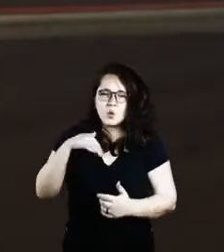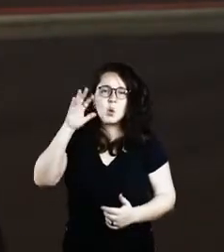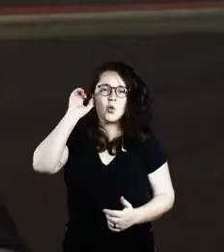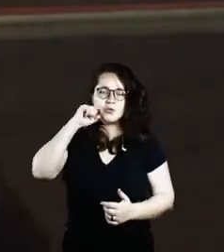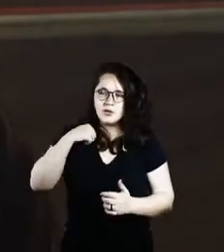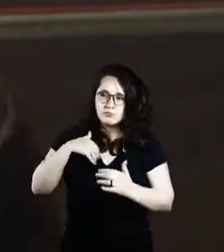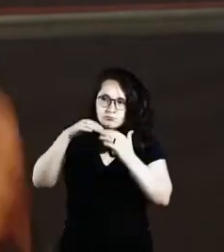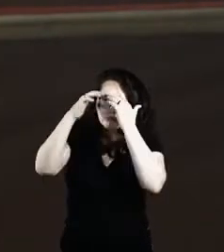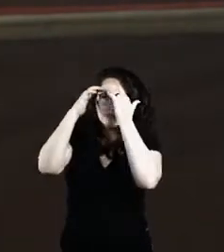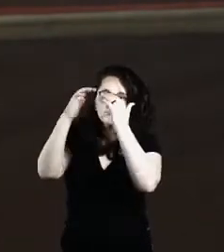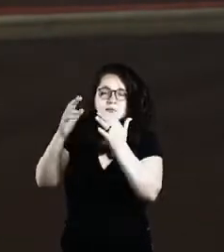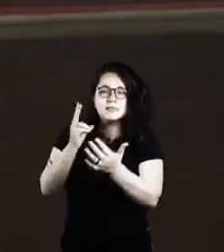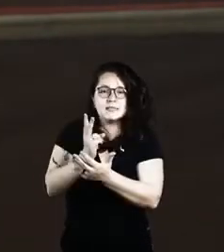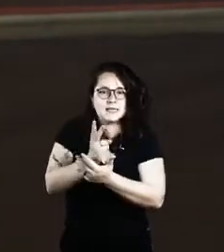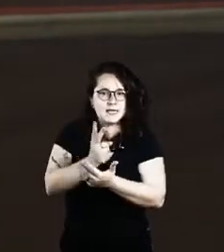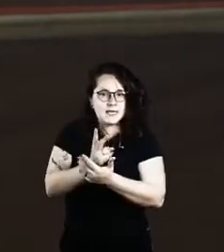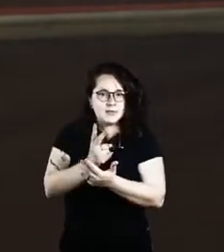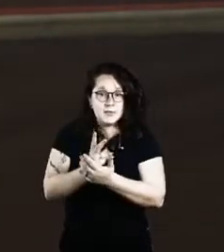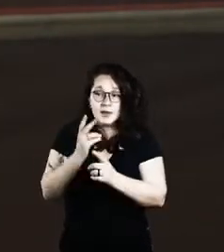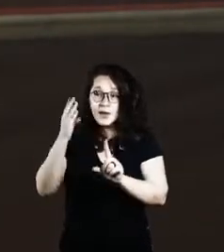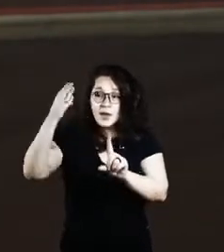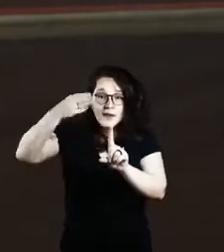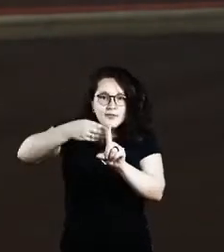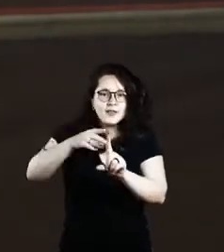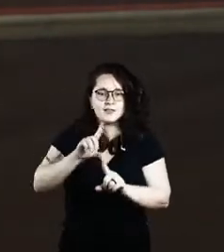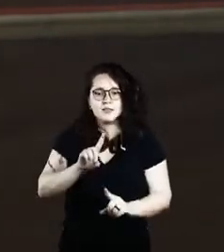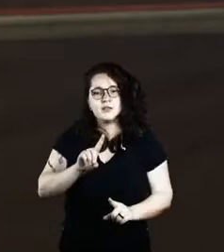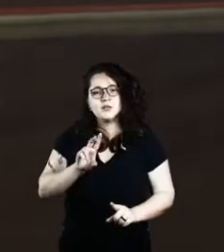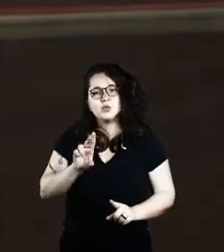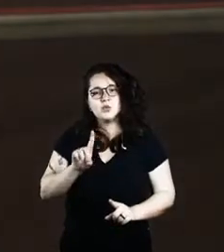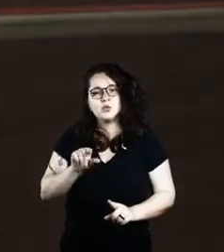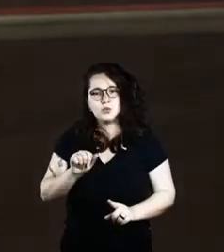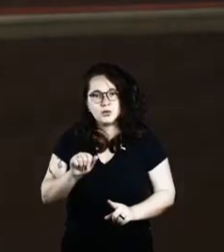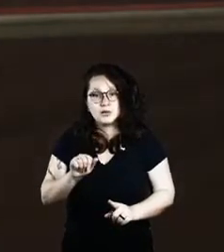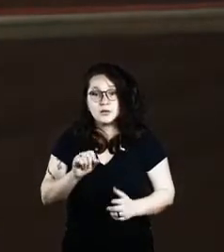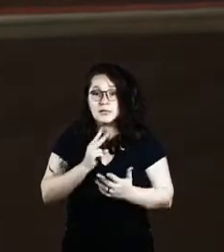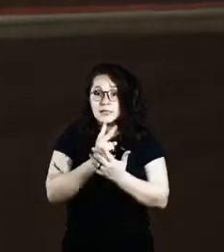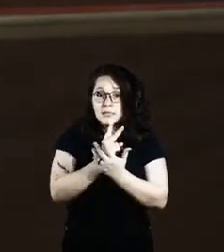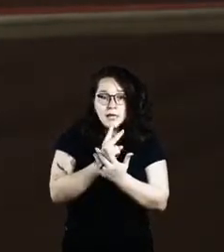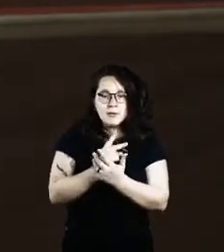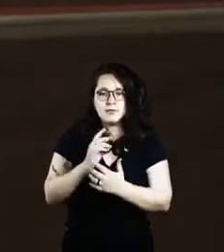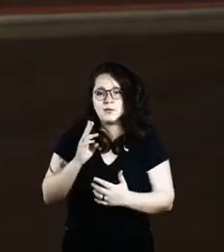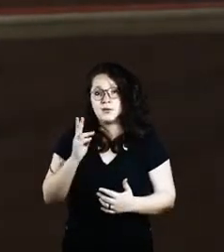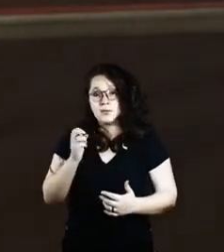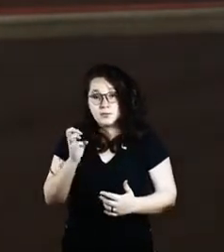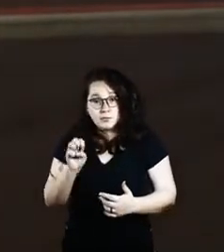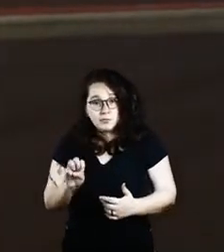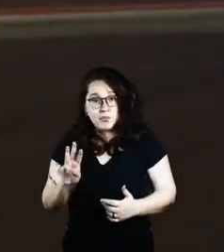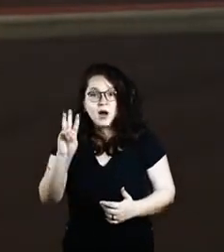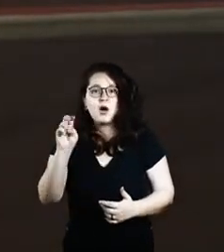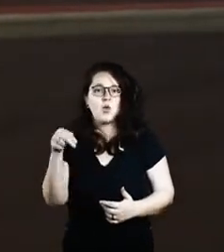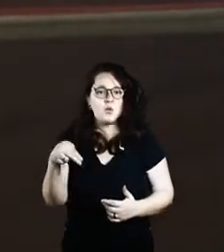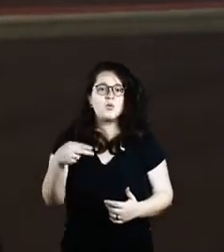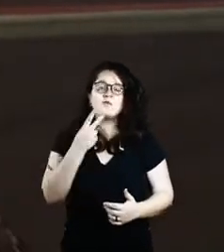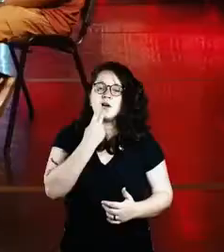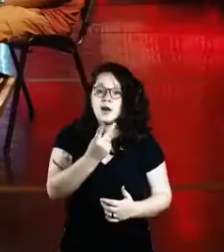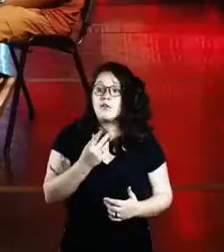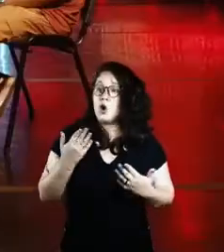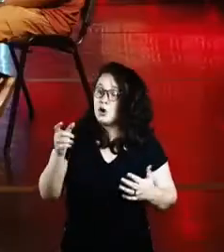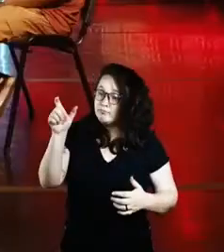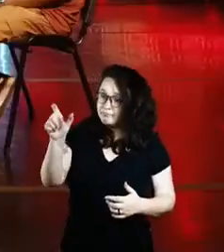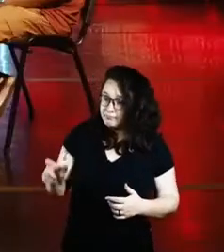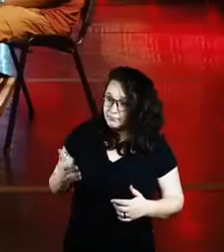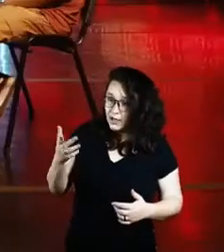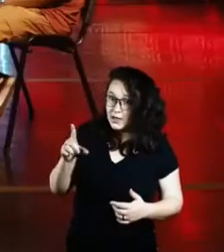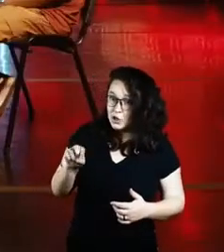escutei boas referências do Duda, o Blue sempre falava, o Brau sempre falava, mano, o Duda era o cara que fez a parada acontecer.